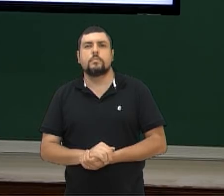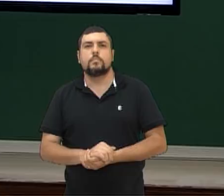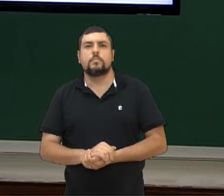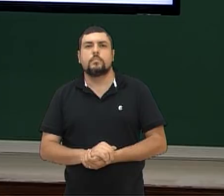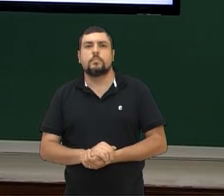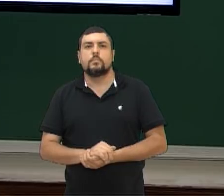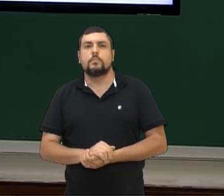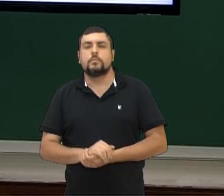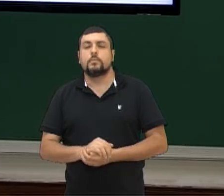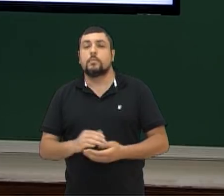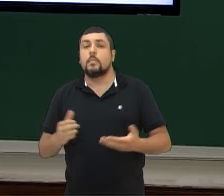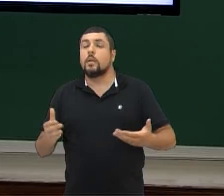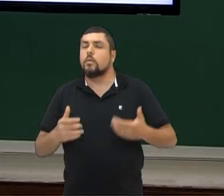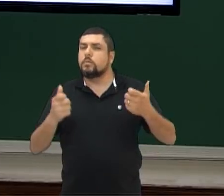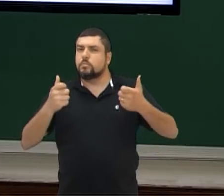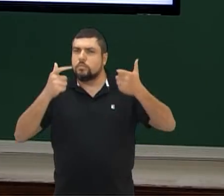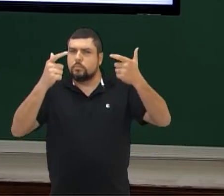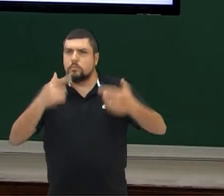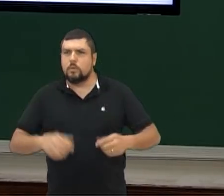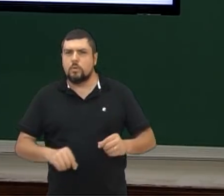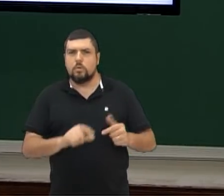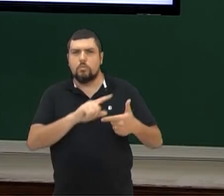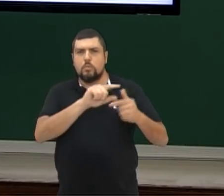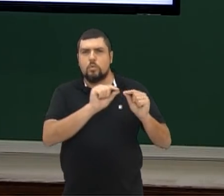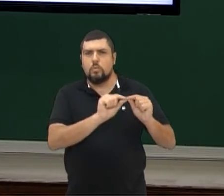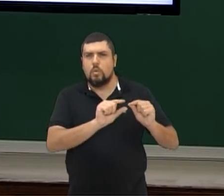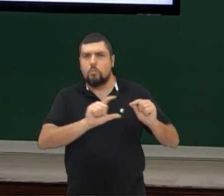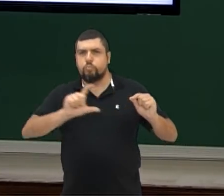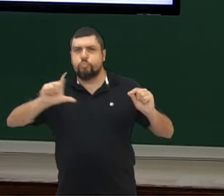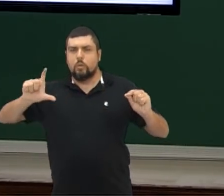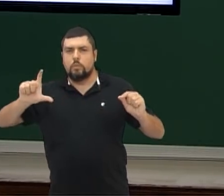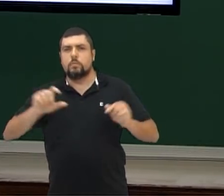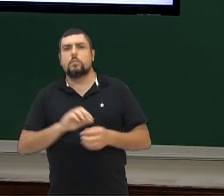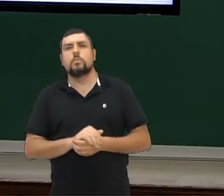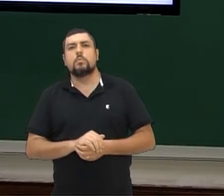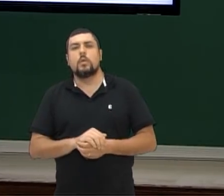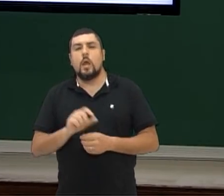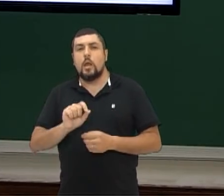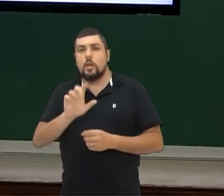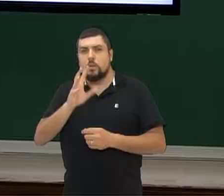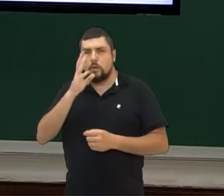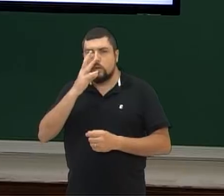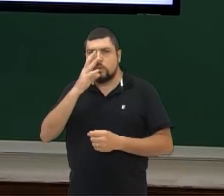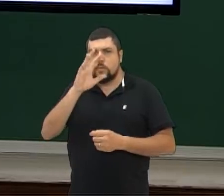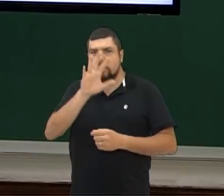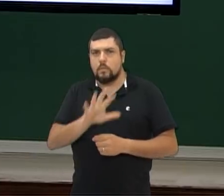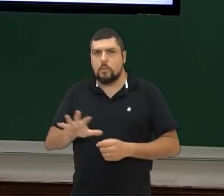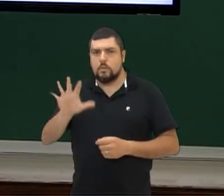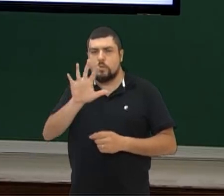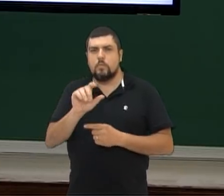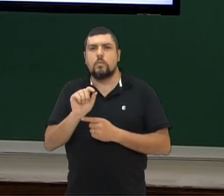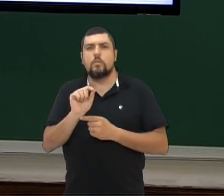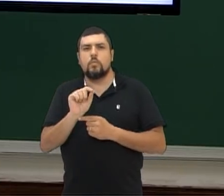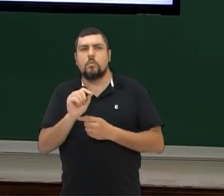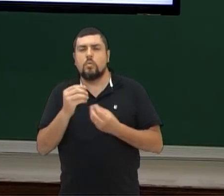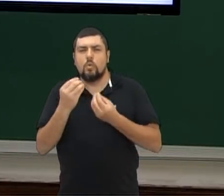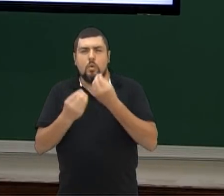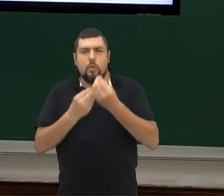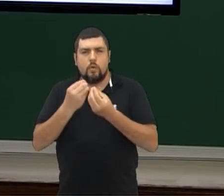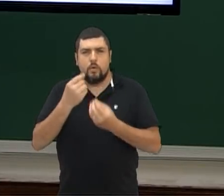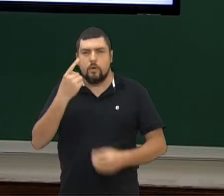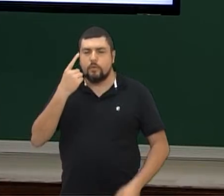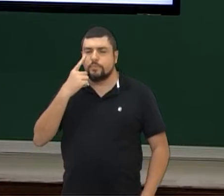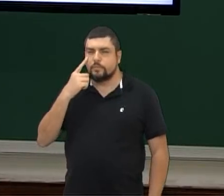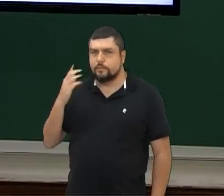Vamos falar um pouco sobre a ampliação. Na imagem fica mais claro o conceito de ampliação. Note que